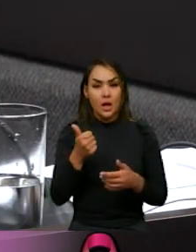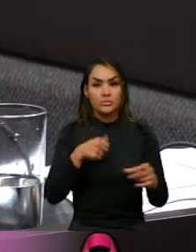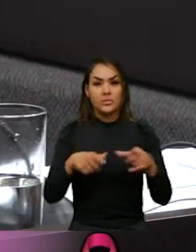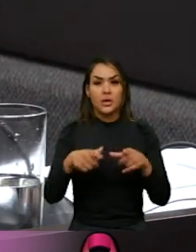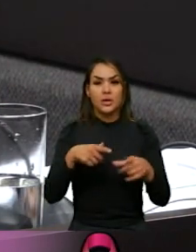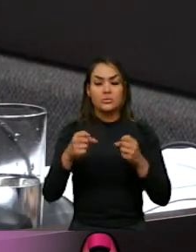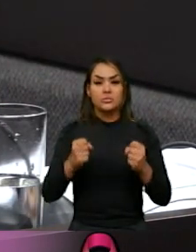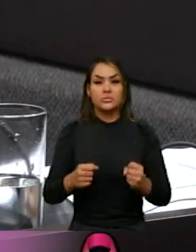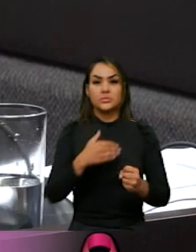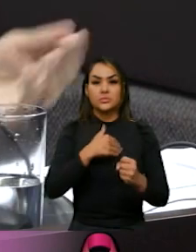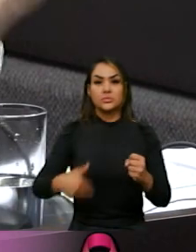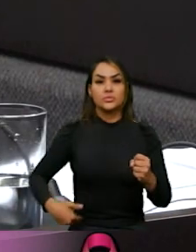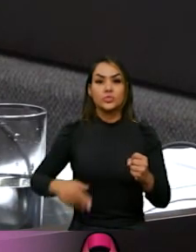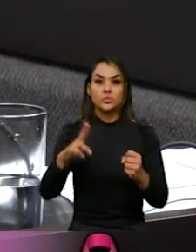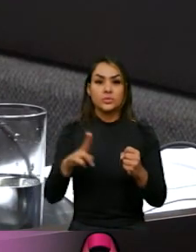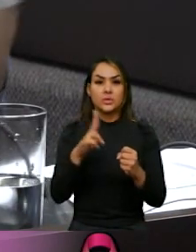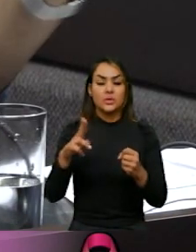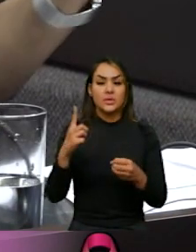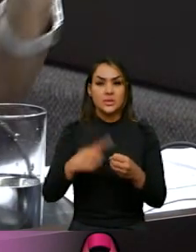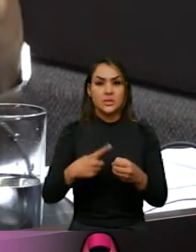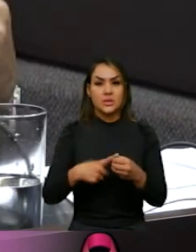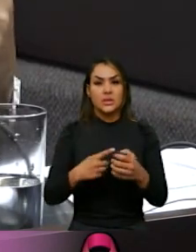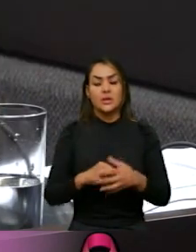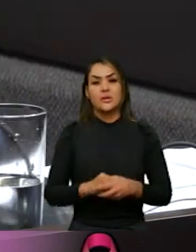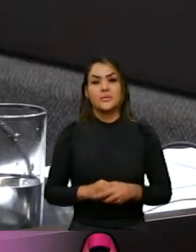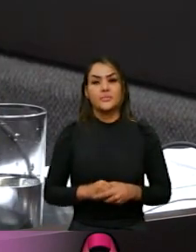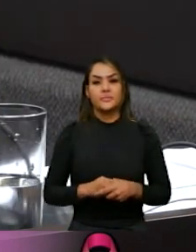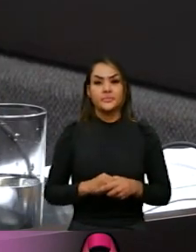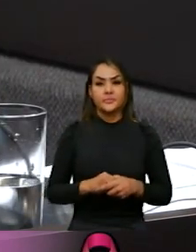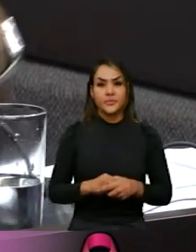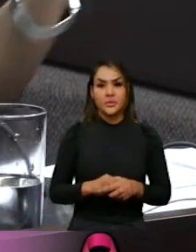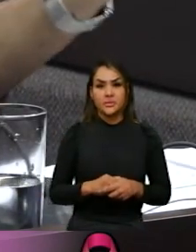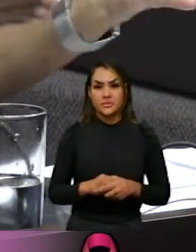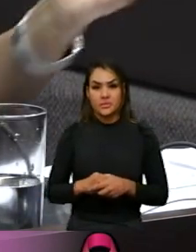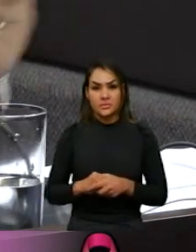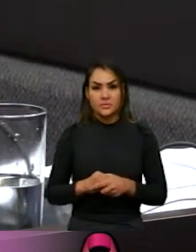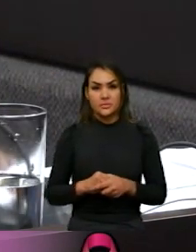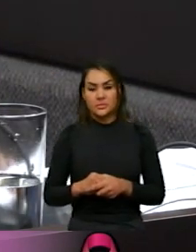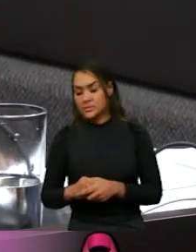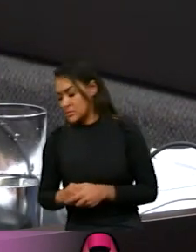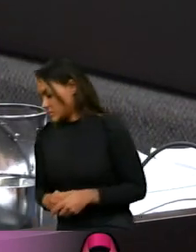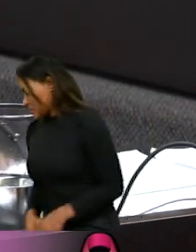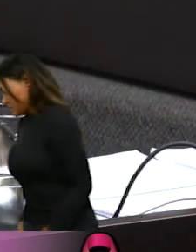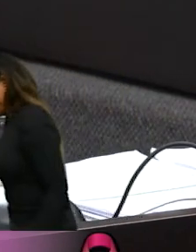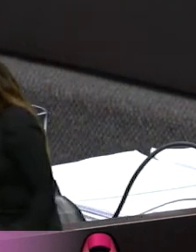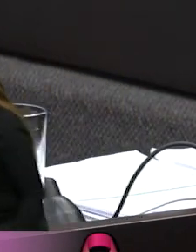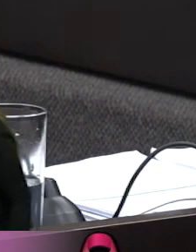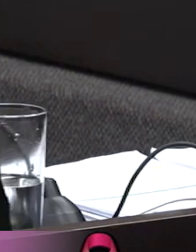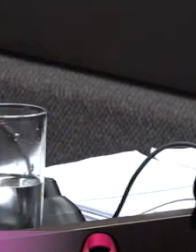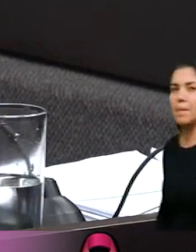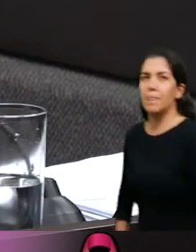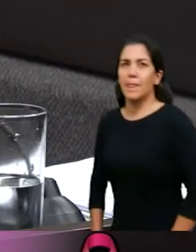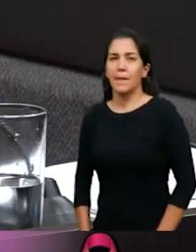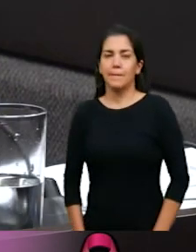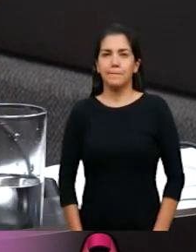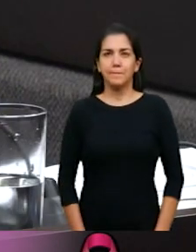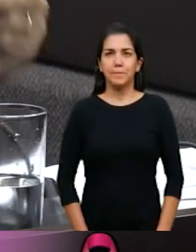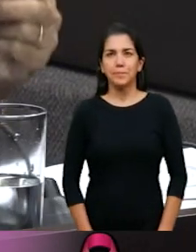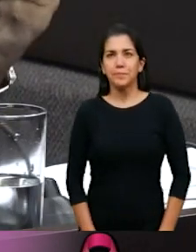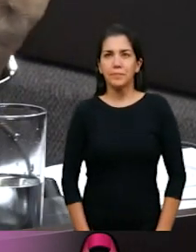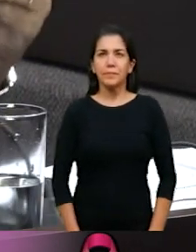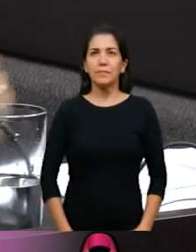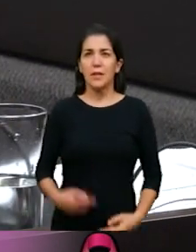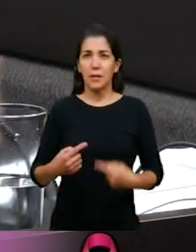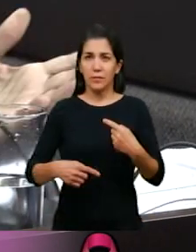através do quê? Através do município. Essa é uma transação de recursos que vem do poder público para o poder público. Não é uma discussão de valores